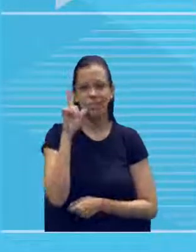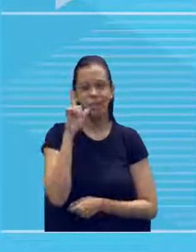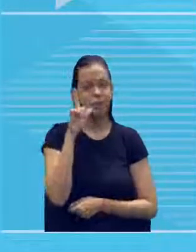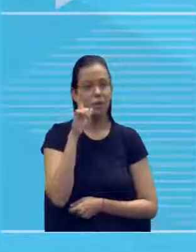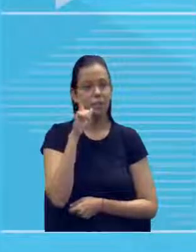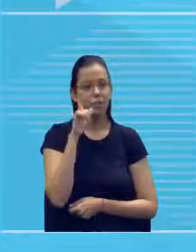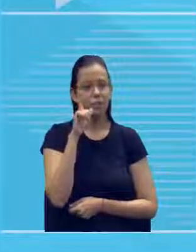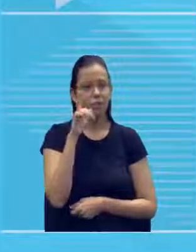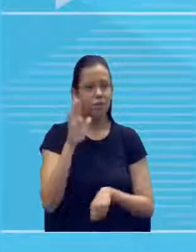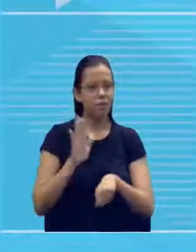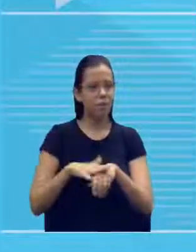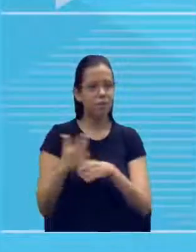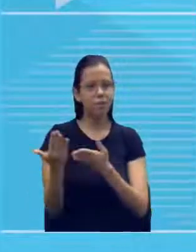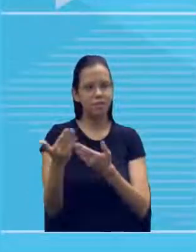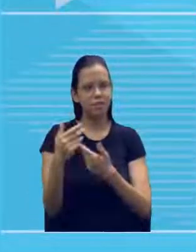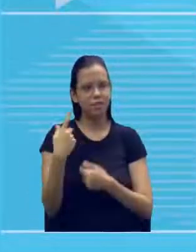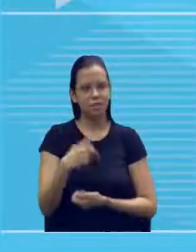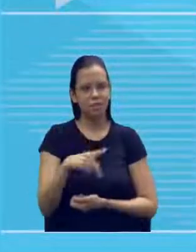Angélica?